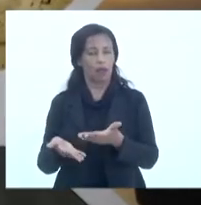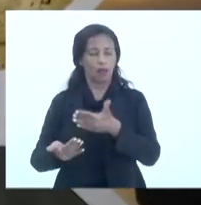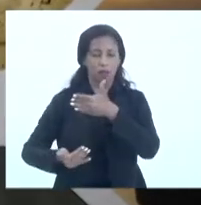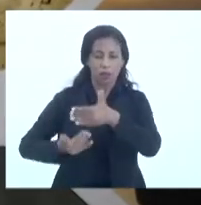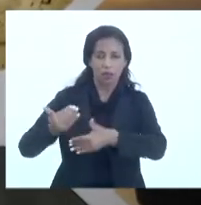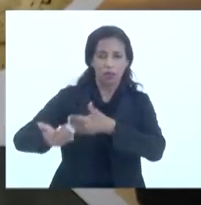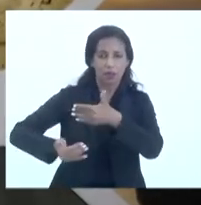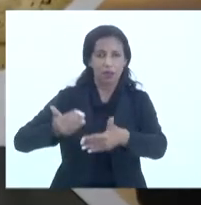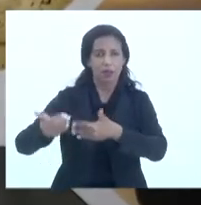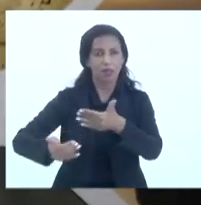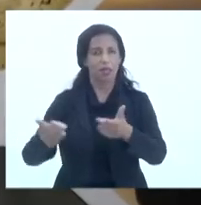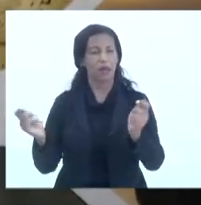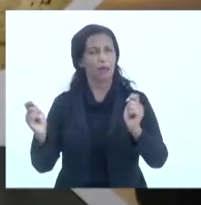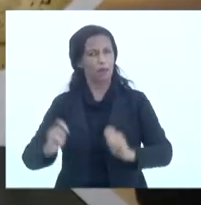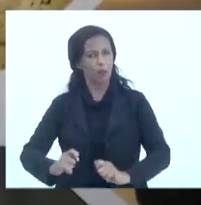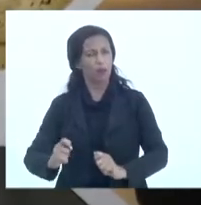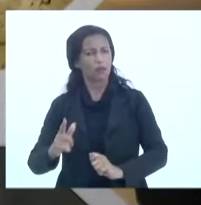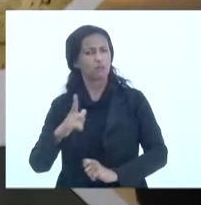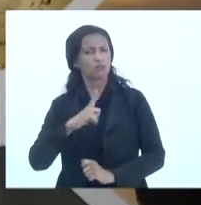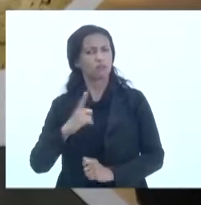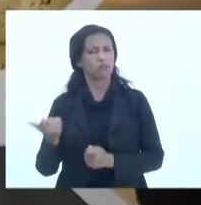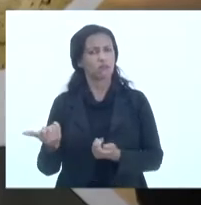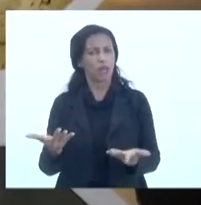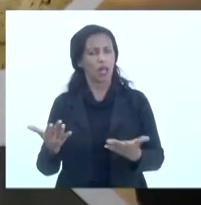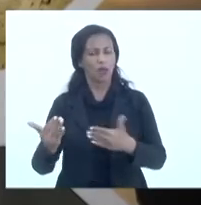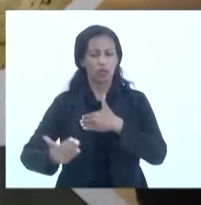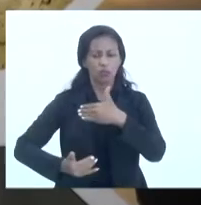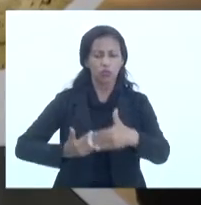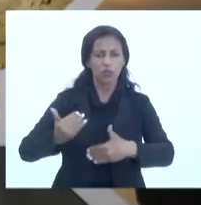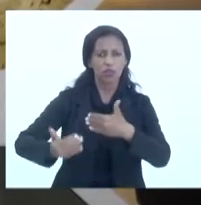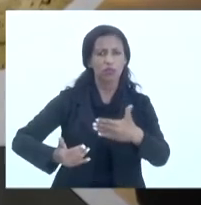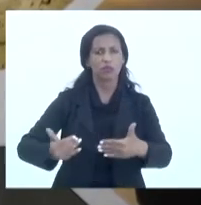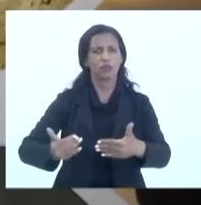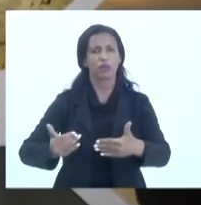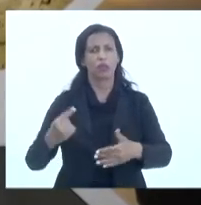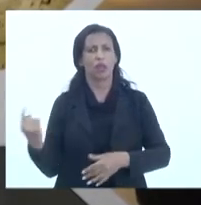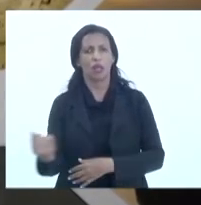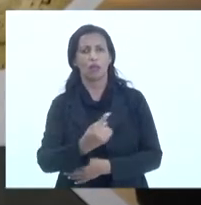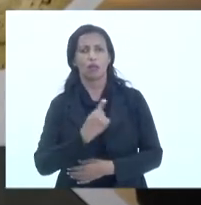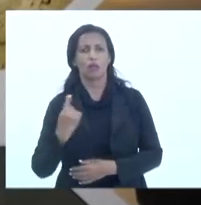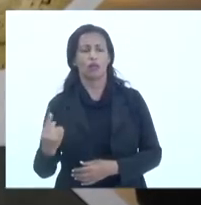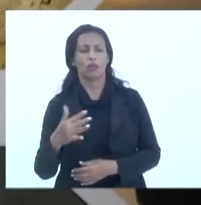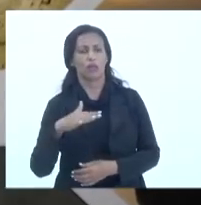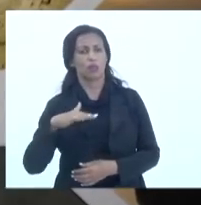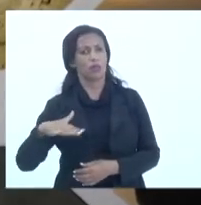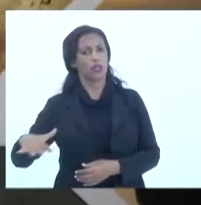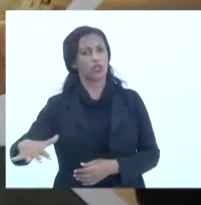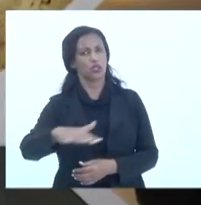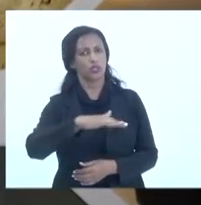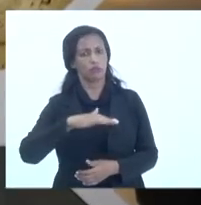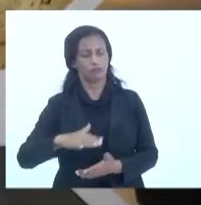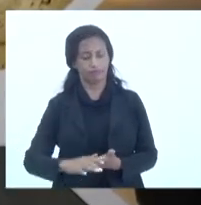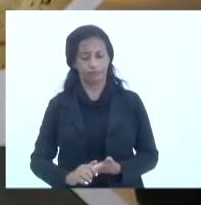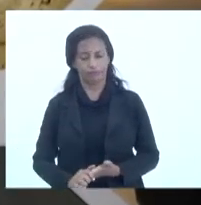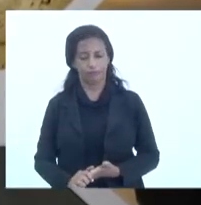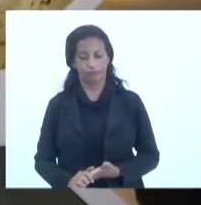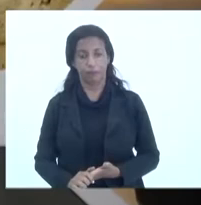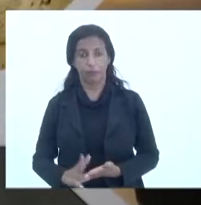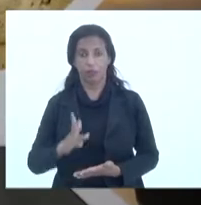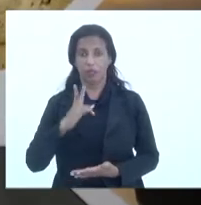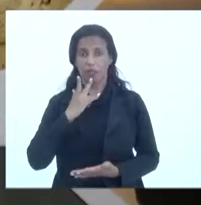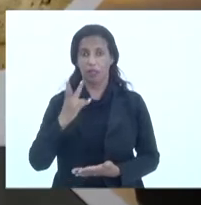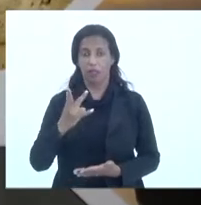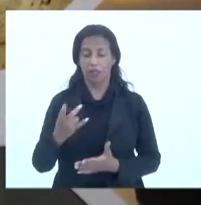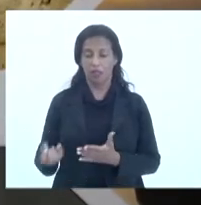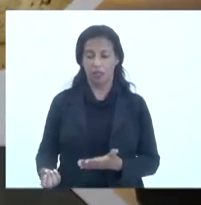de ações podem permitir um amplo desenvolvimento à nossa região. Eu felicito essa iniciativa